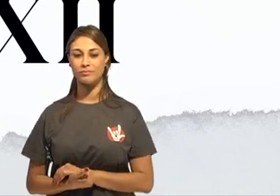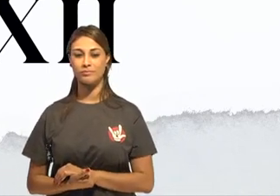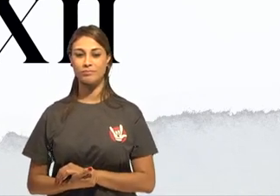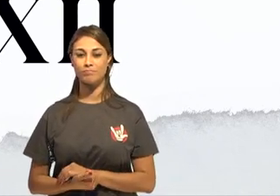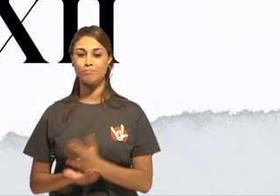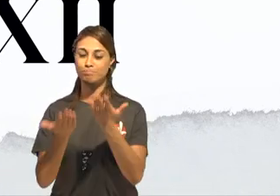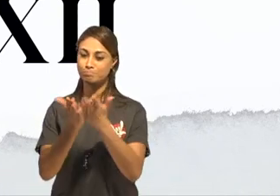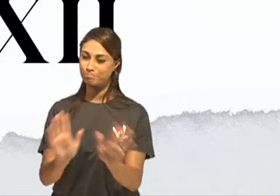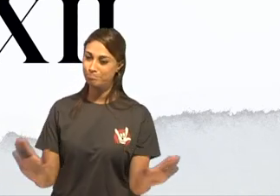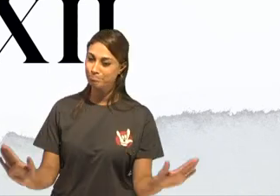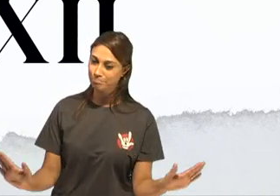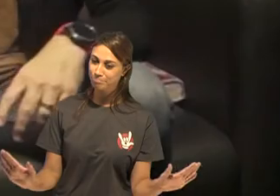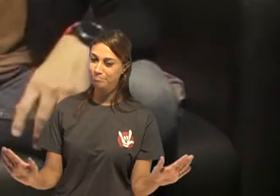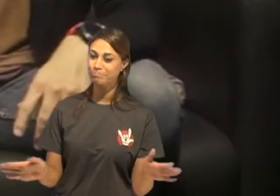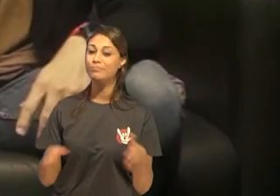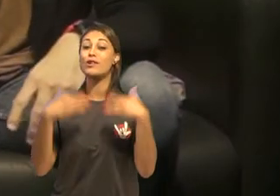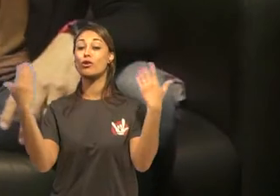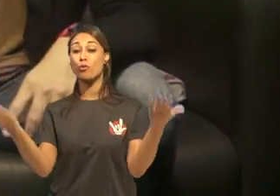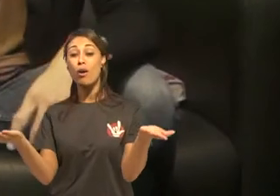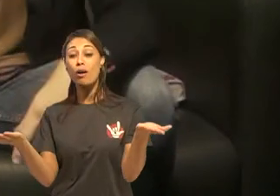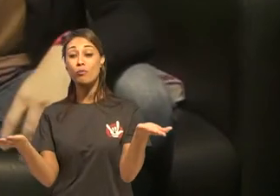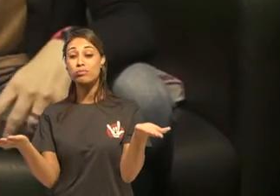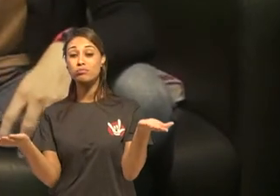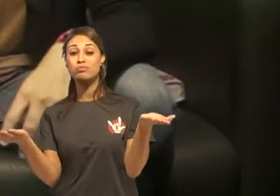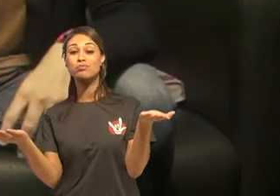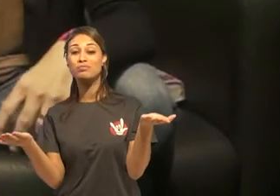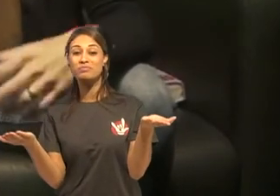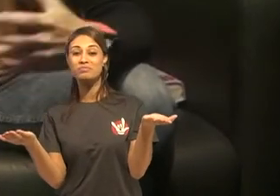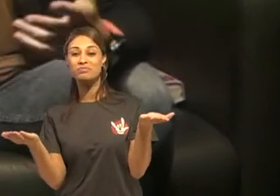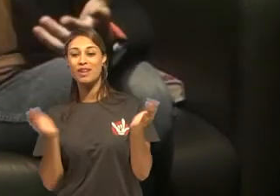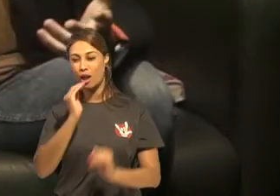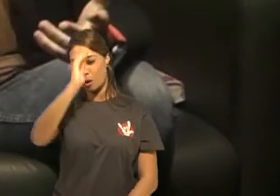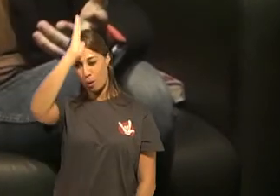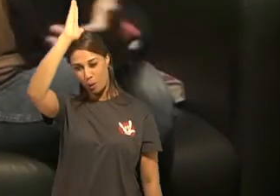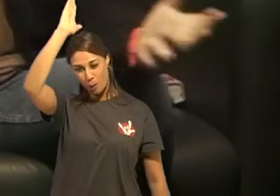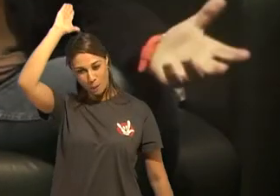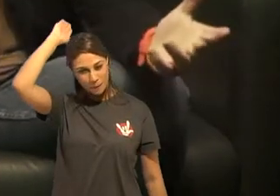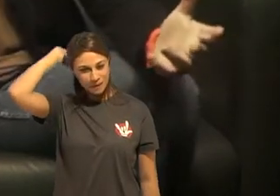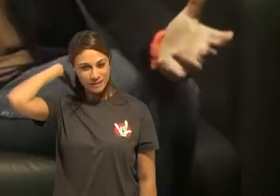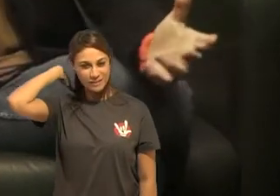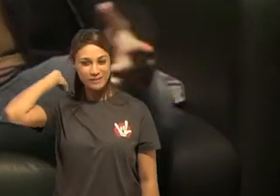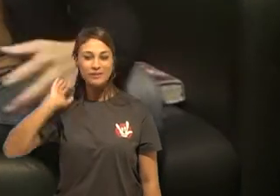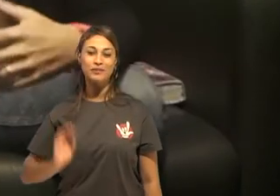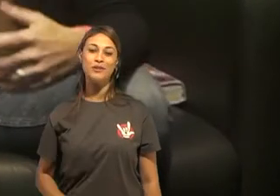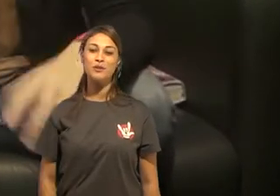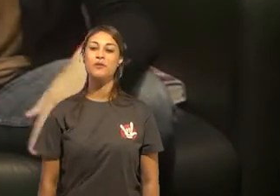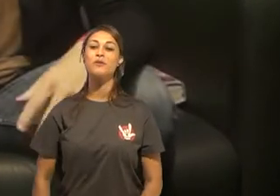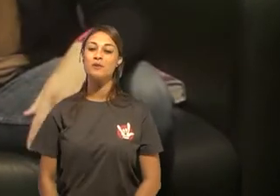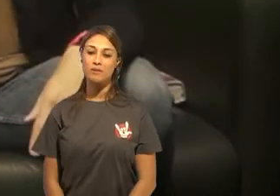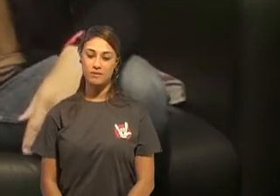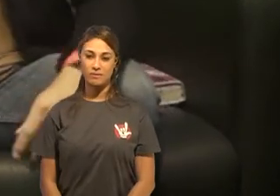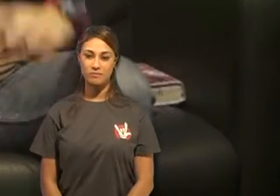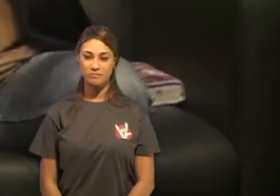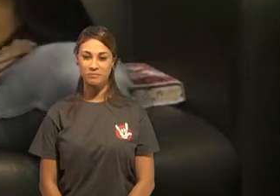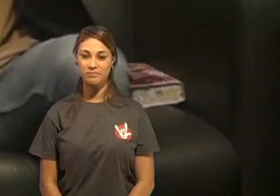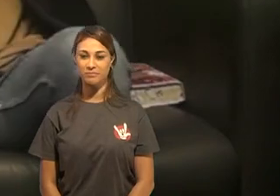2, 1, zerou. E aí? Bugou a mente? Romanos. Hein? É o livro de Romanos, gente. Números Romanos, tá certo? Agora a gente vai